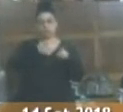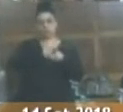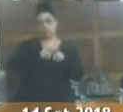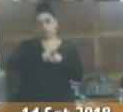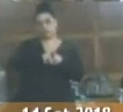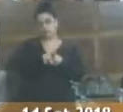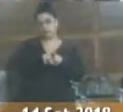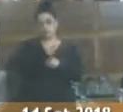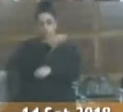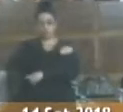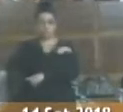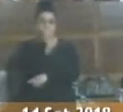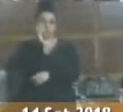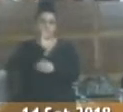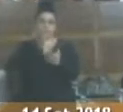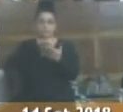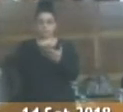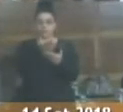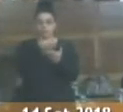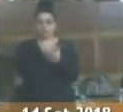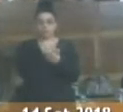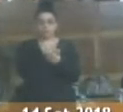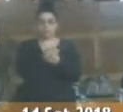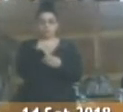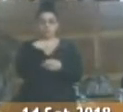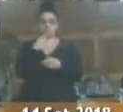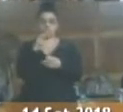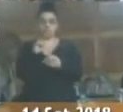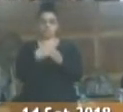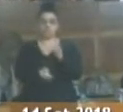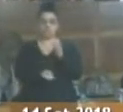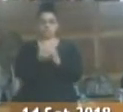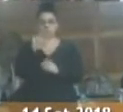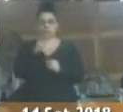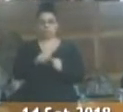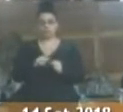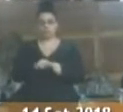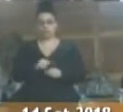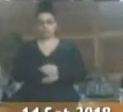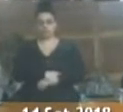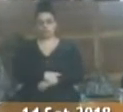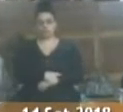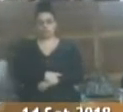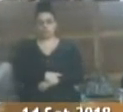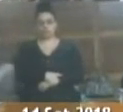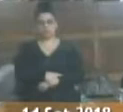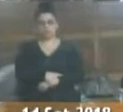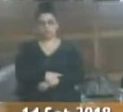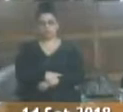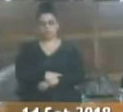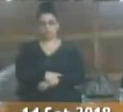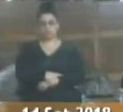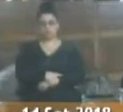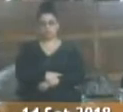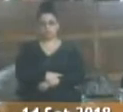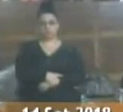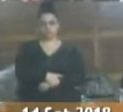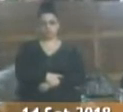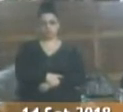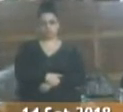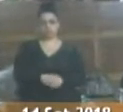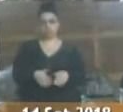possa estudar numa universidade de ponta, como que nós vamos fazer. Né? Pode passar. Então, são